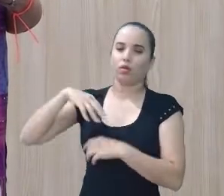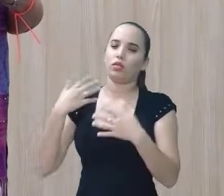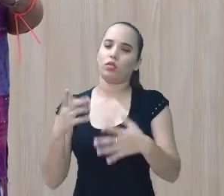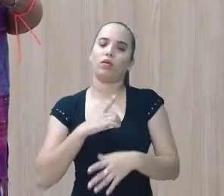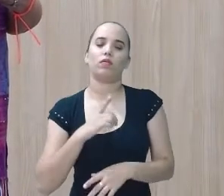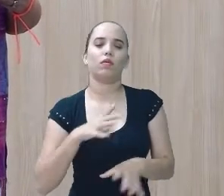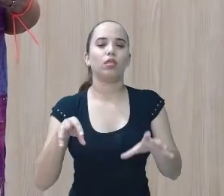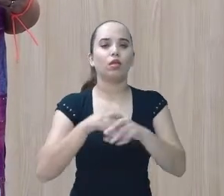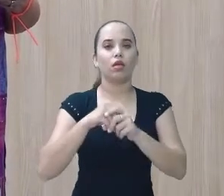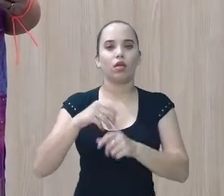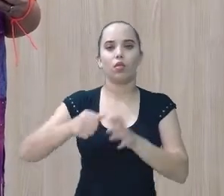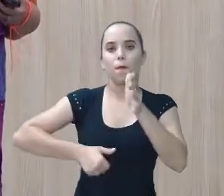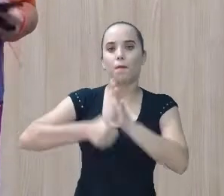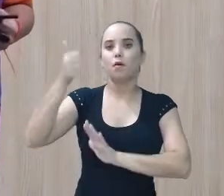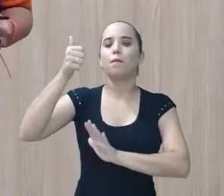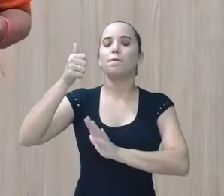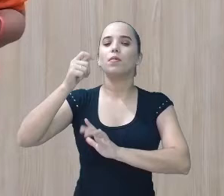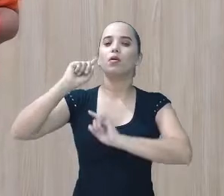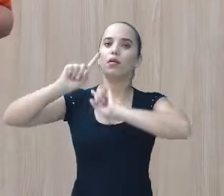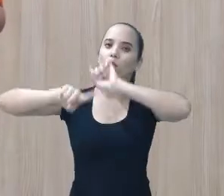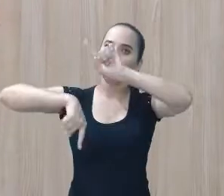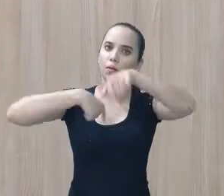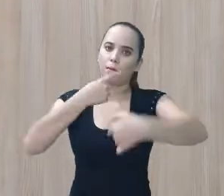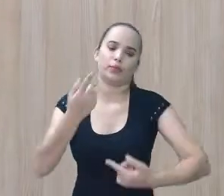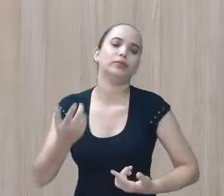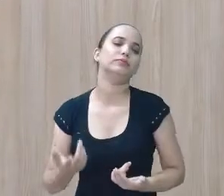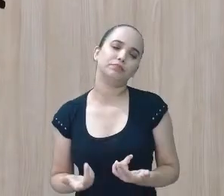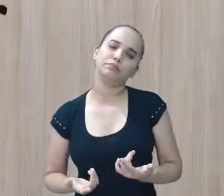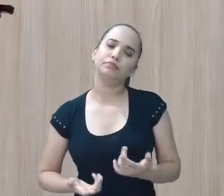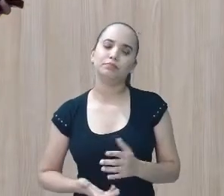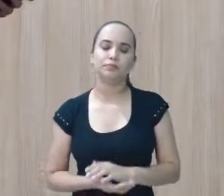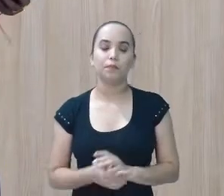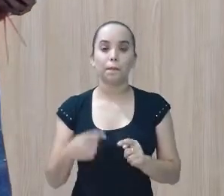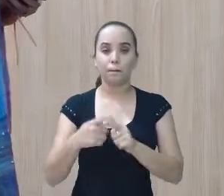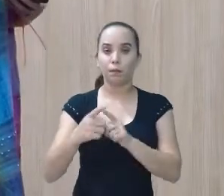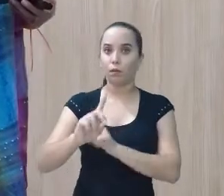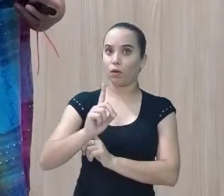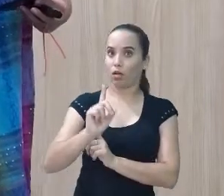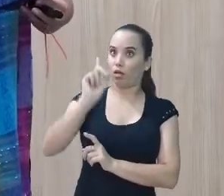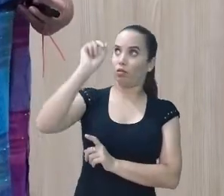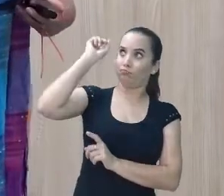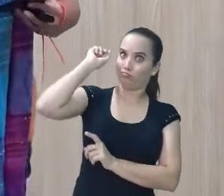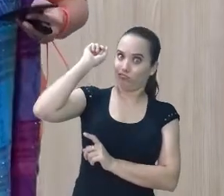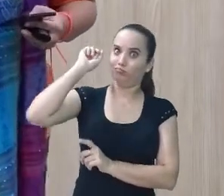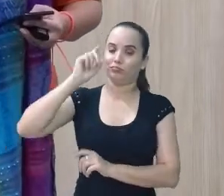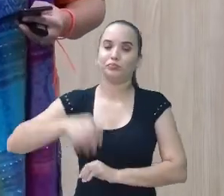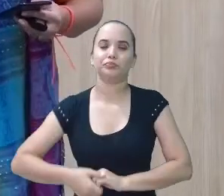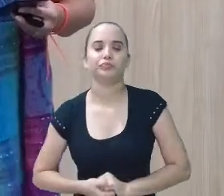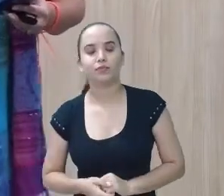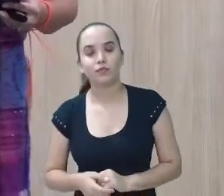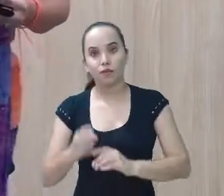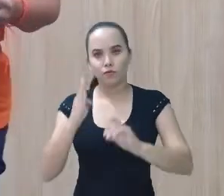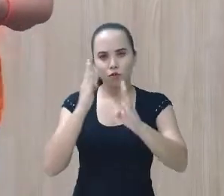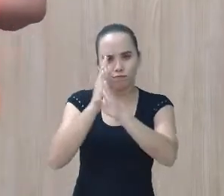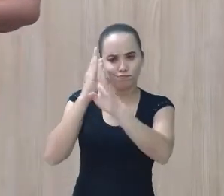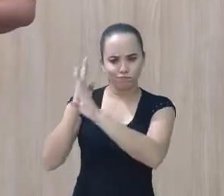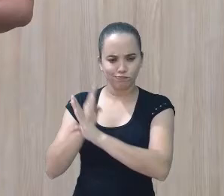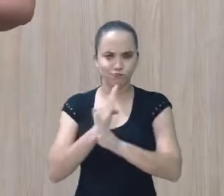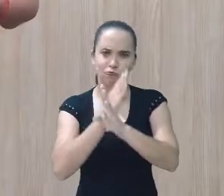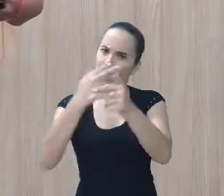do classicismo radical após a Antiguidade. Porque lá foi onde foram descobertos, né,